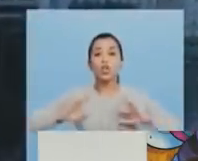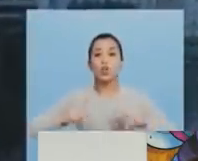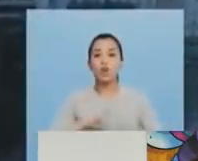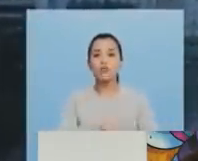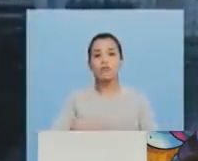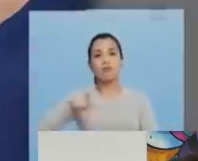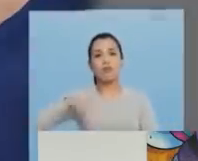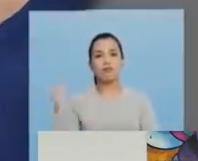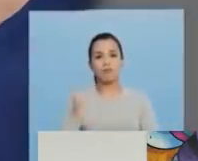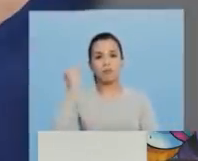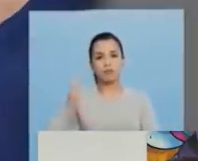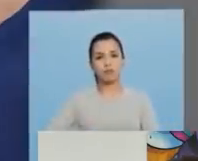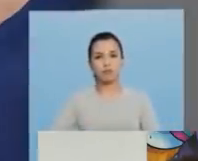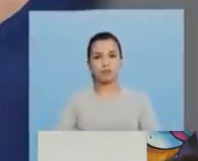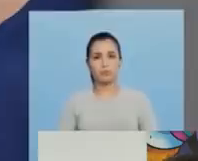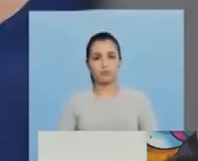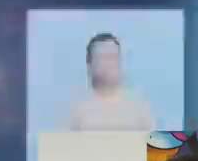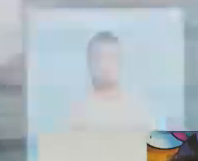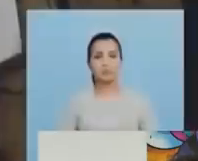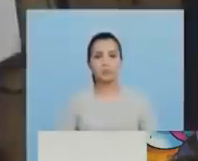toda criança importa.